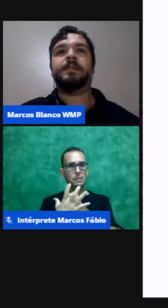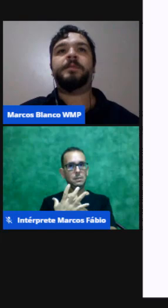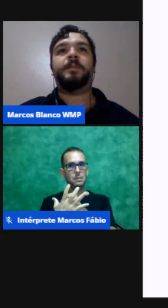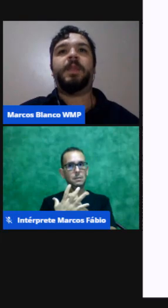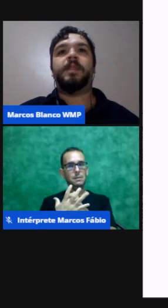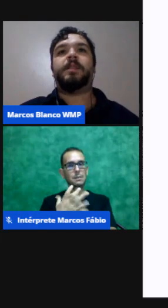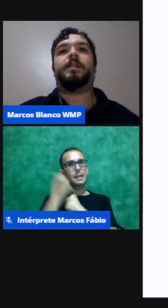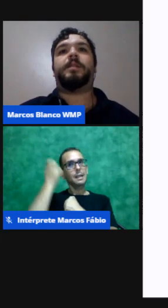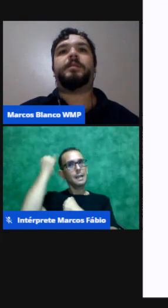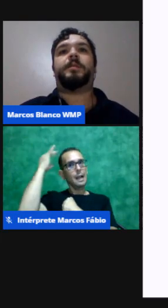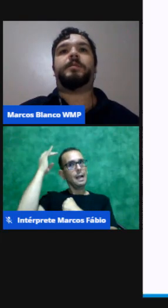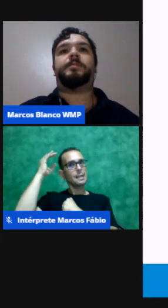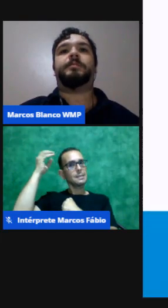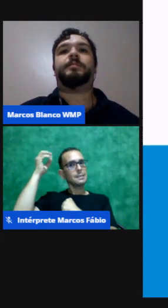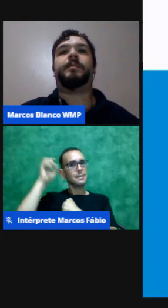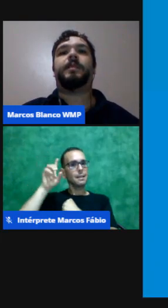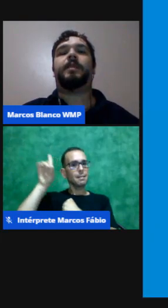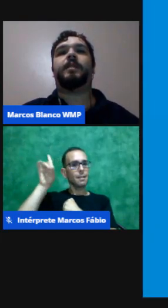no finalzinho.